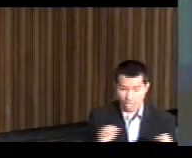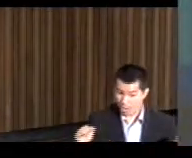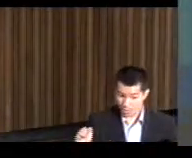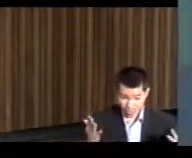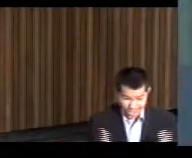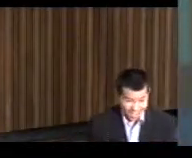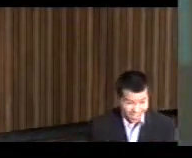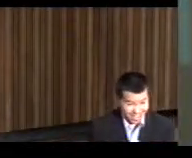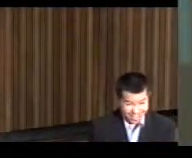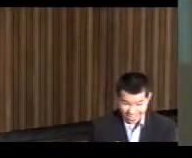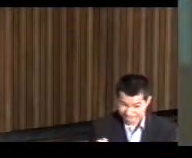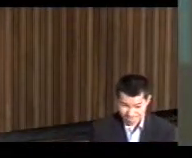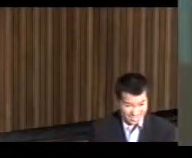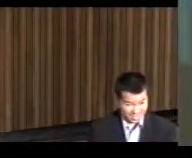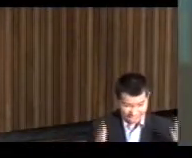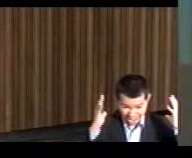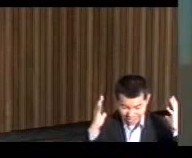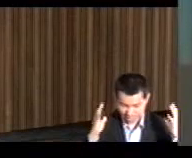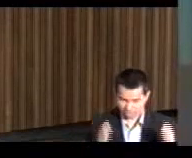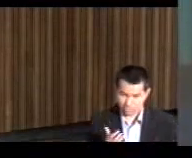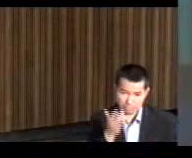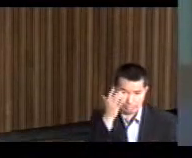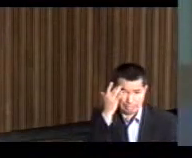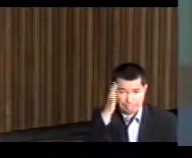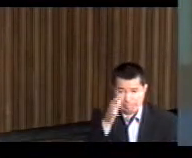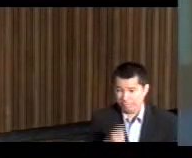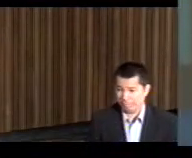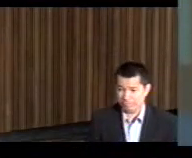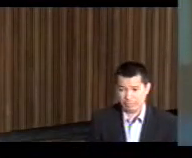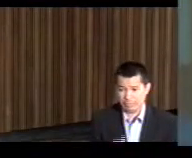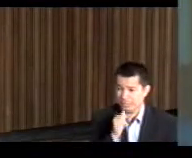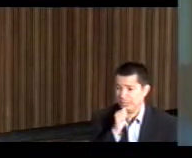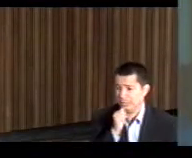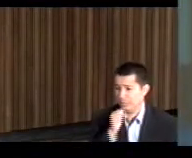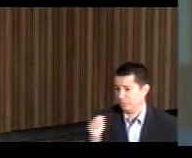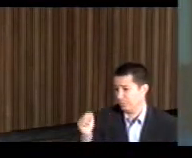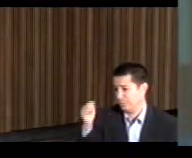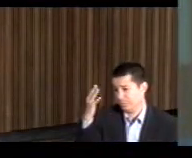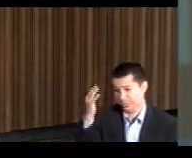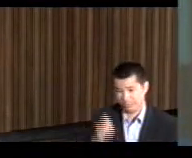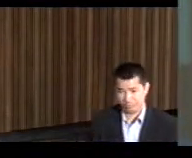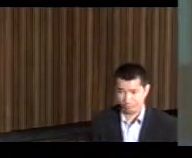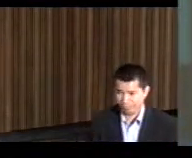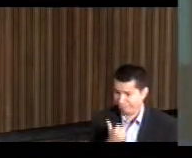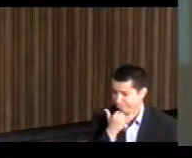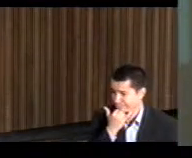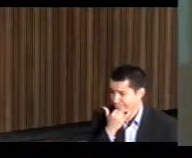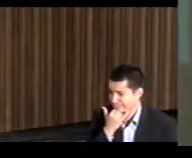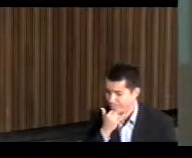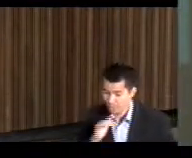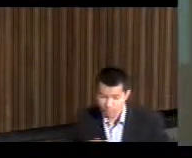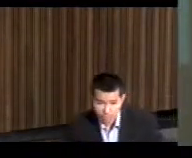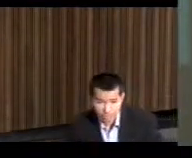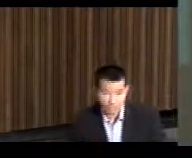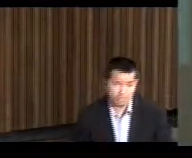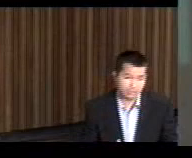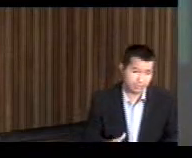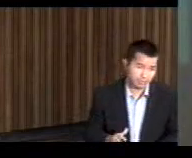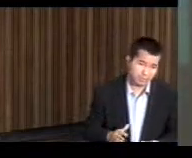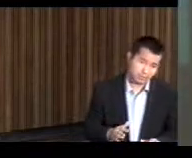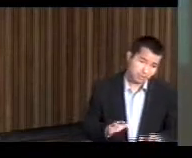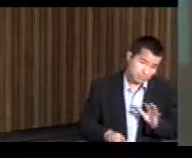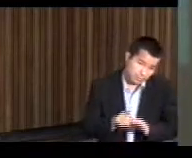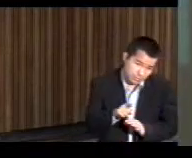Talvez até falar sobre essas coisas hoje seja muito parecido no teu coração com o sentimento que